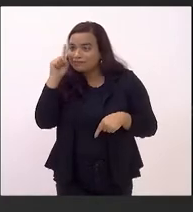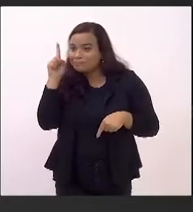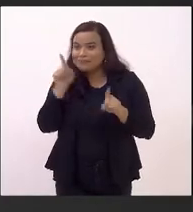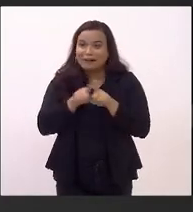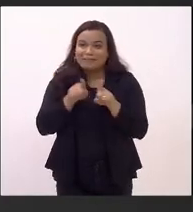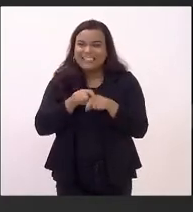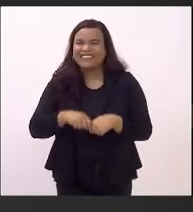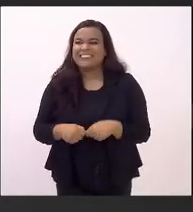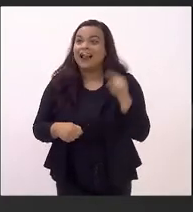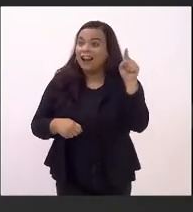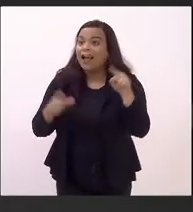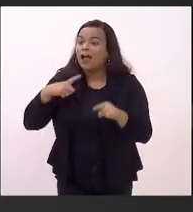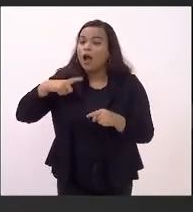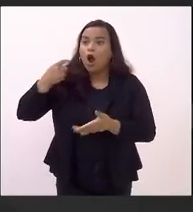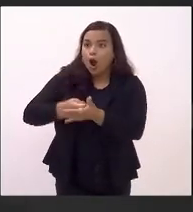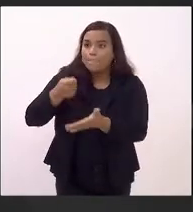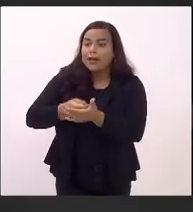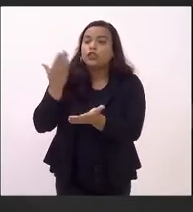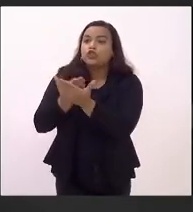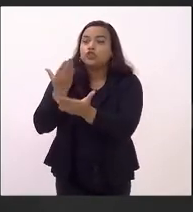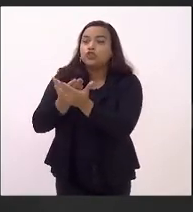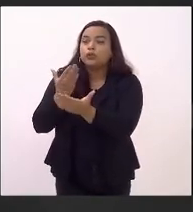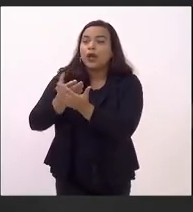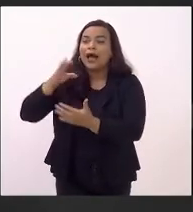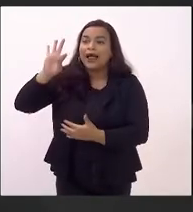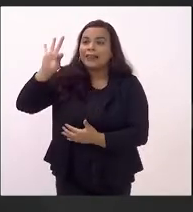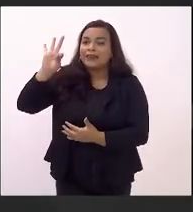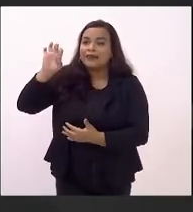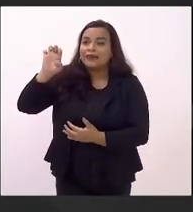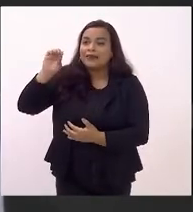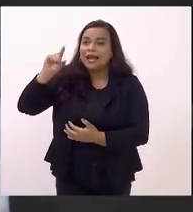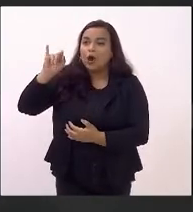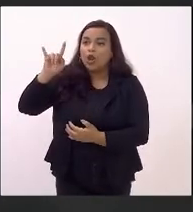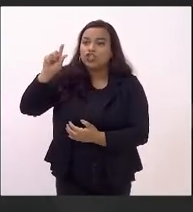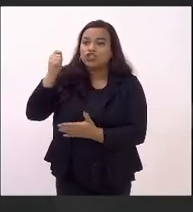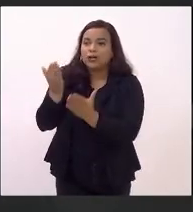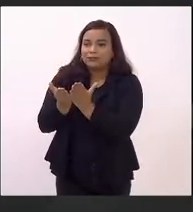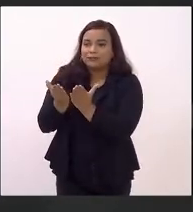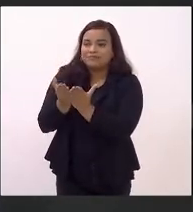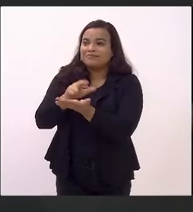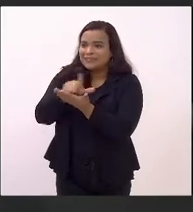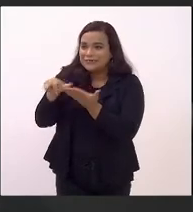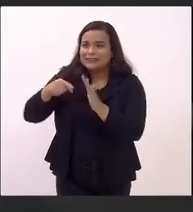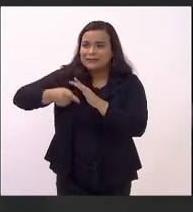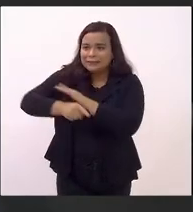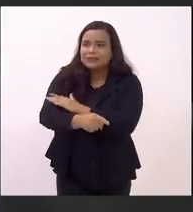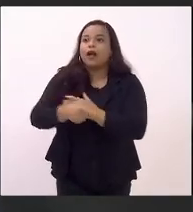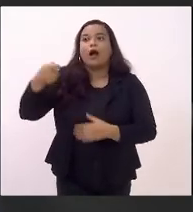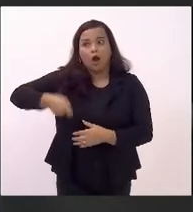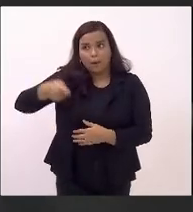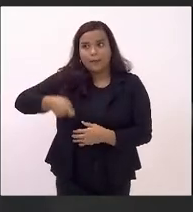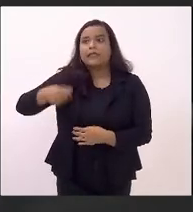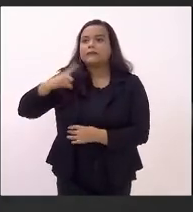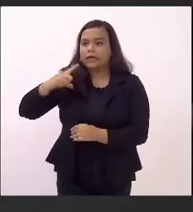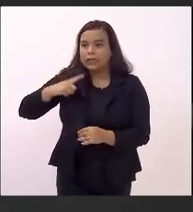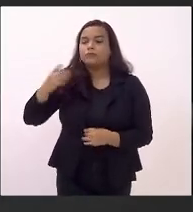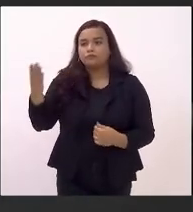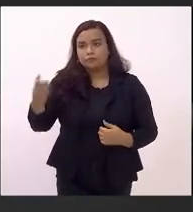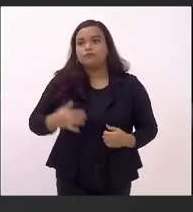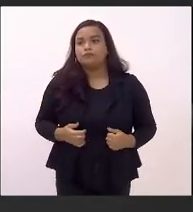teologia, porque era obrigatório você ter, né, teologia.